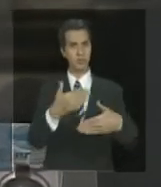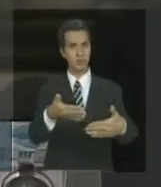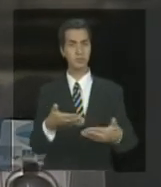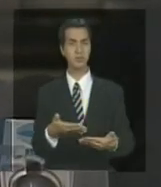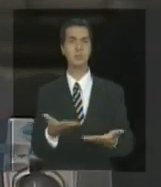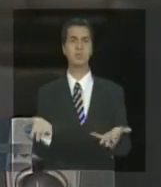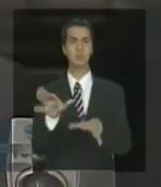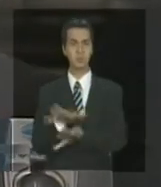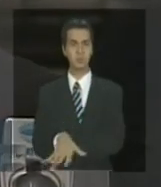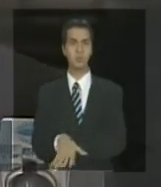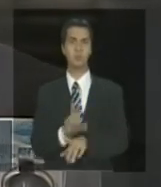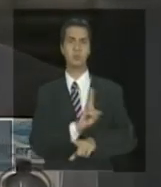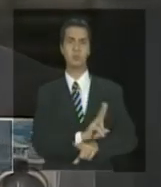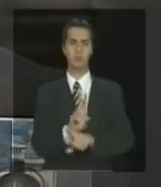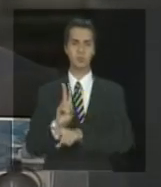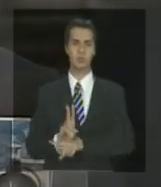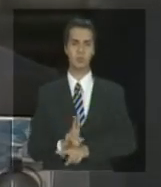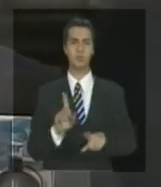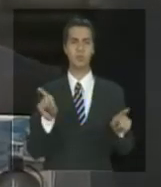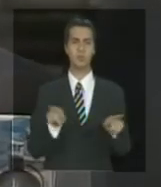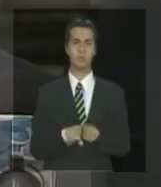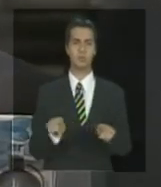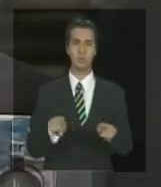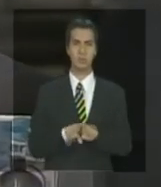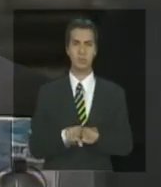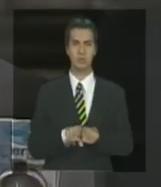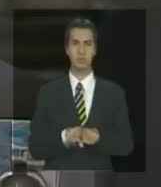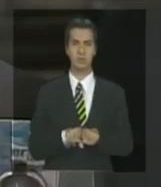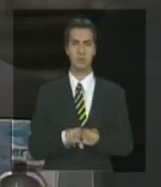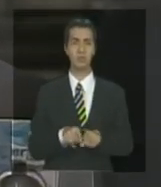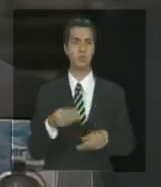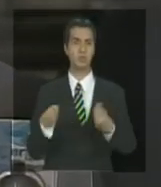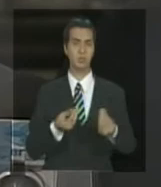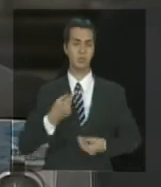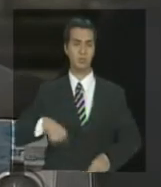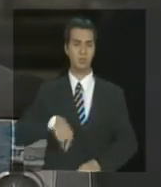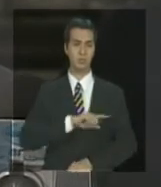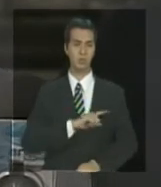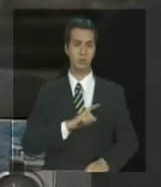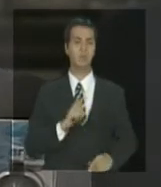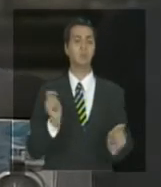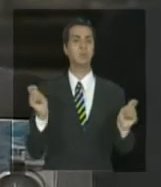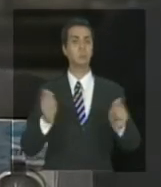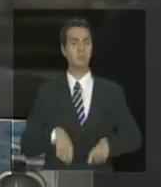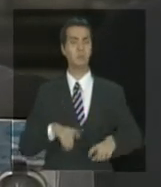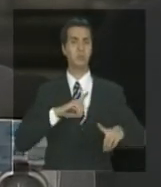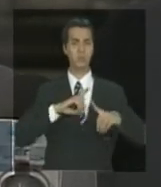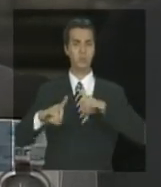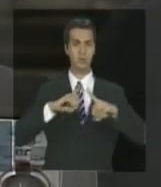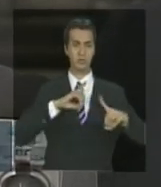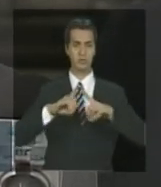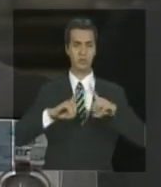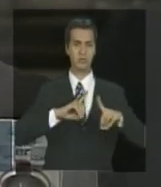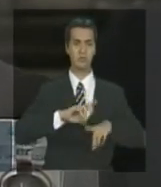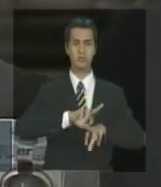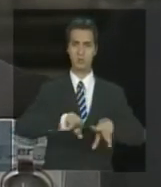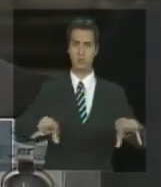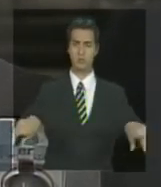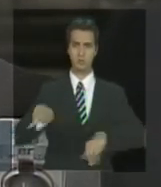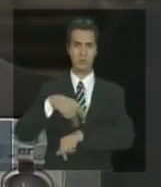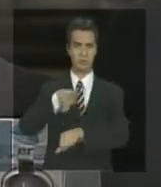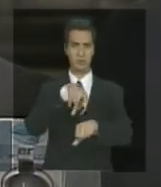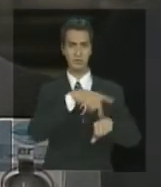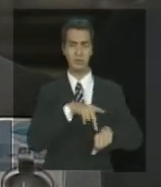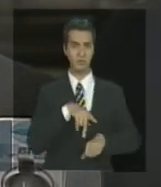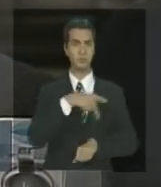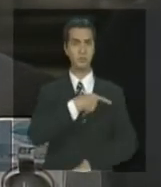conservar e proteger, mas também em função da nossa capacidade de diálogo com outros tipos de países. E, aliás, a presidenta